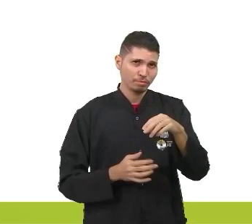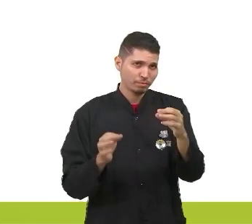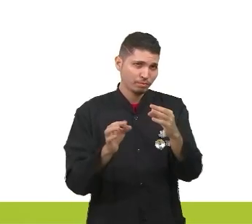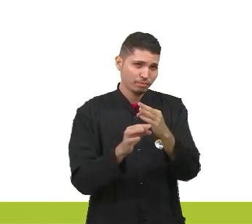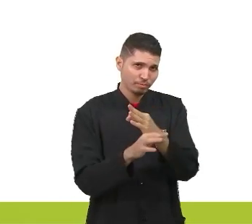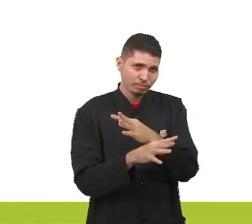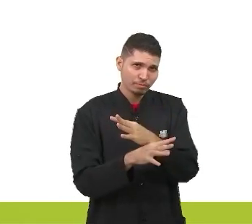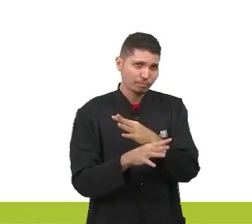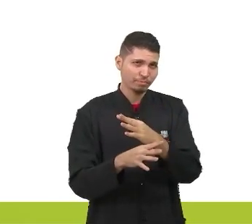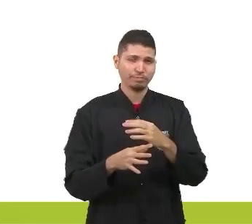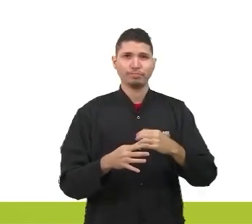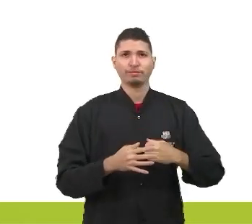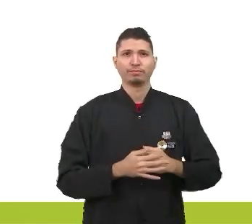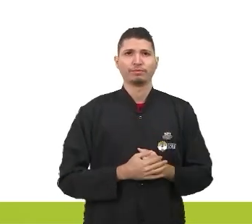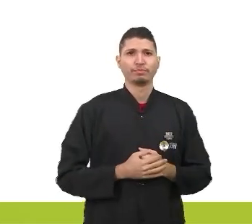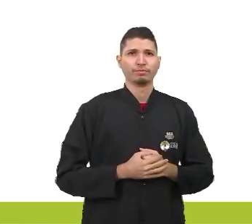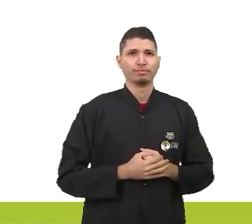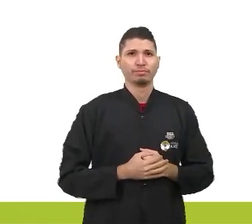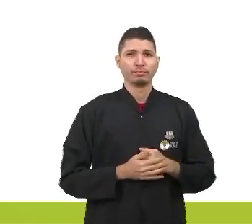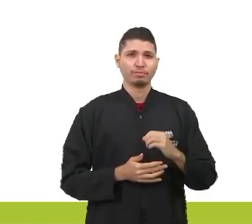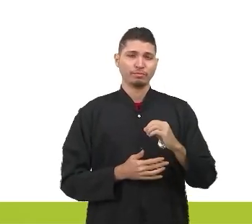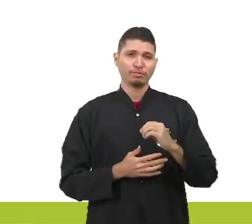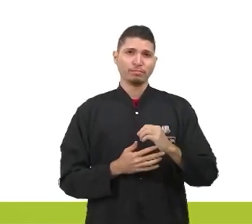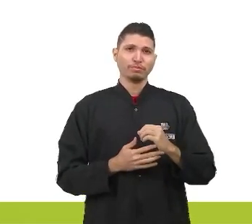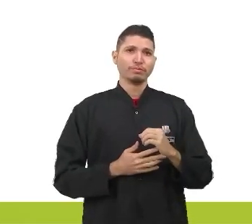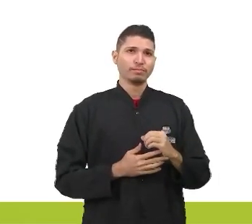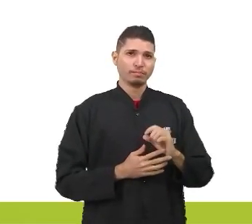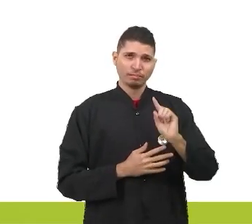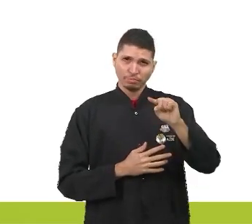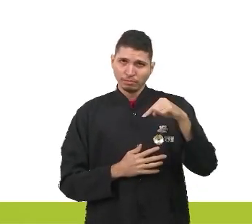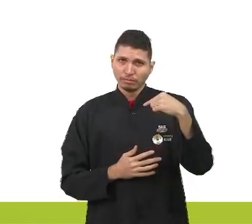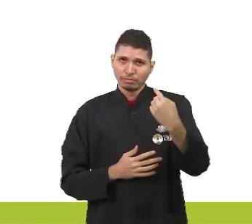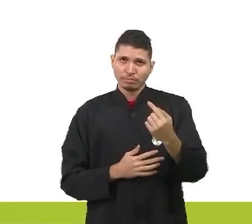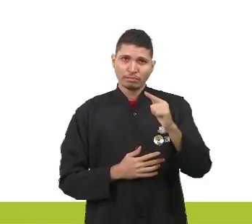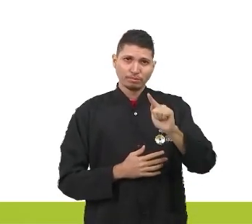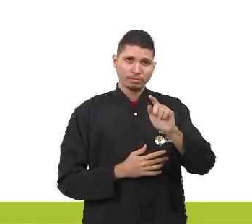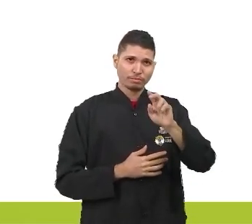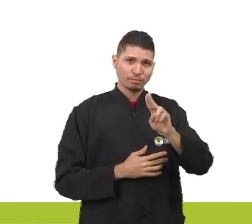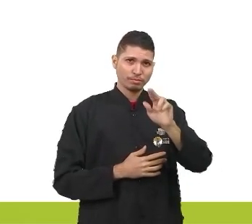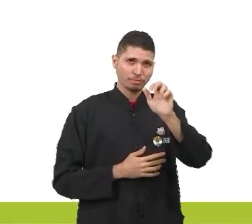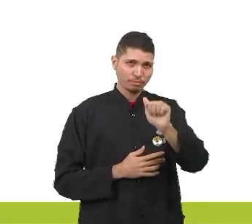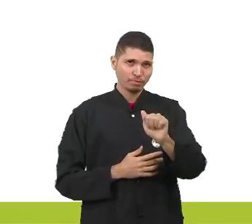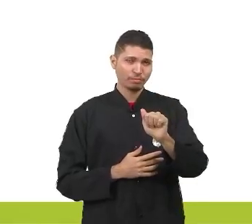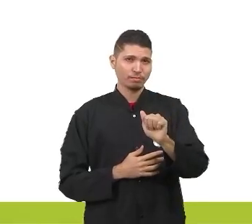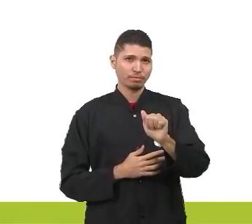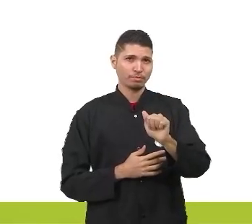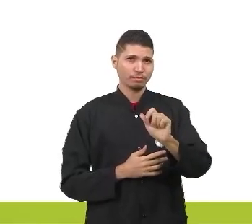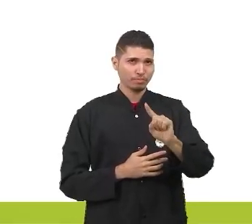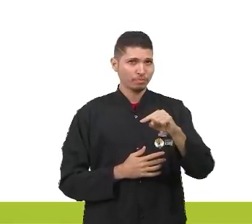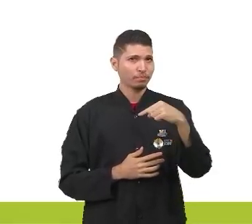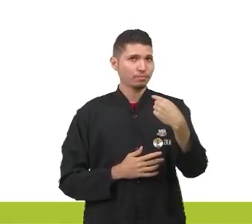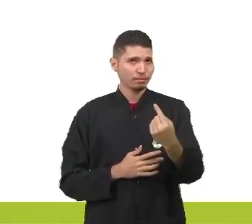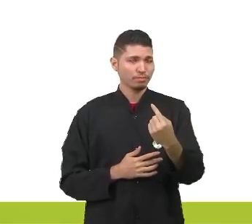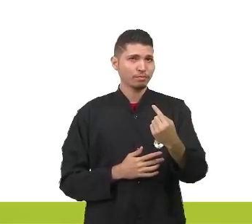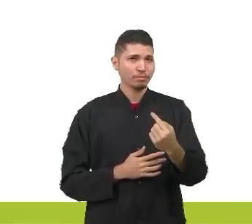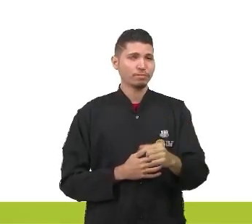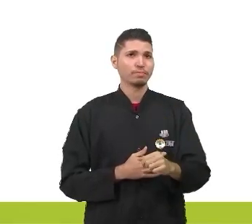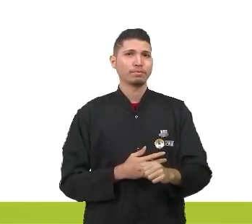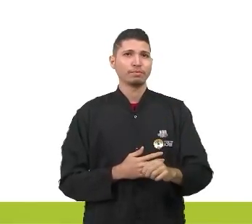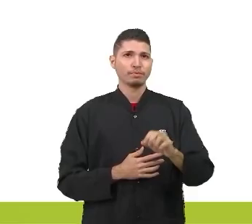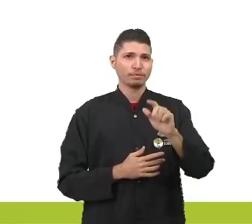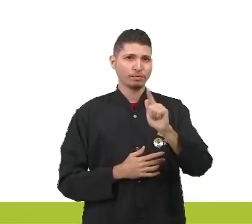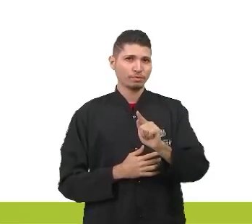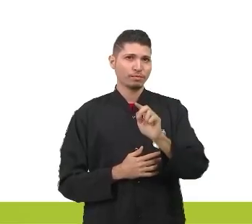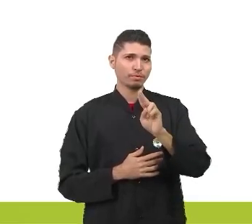né? Ou terminal. Aí depois, GUA. Aí depois,